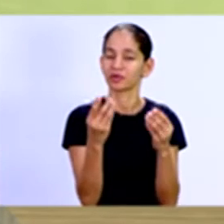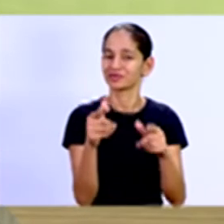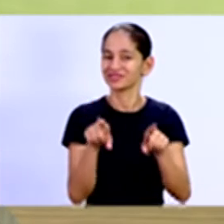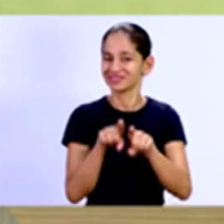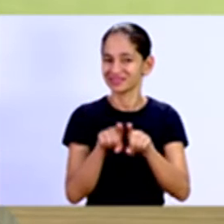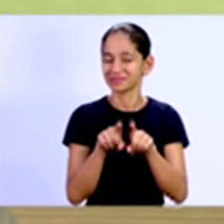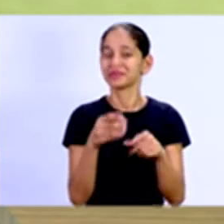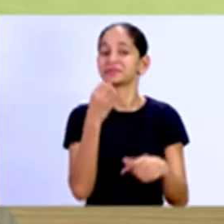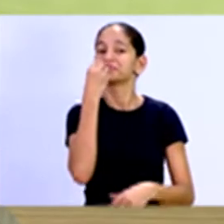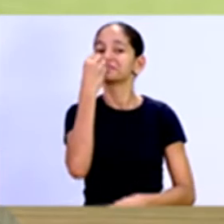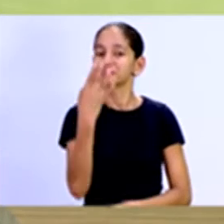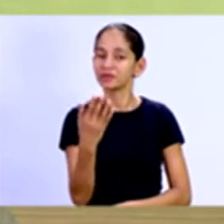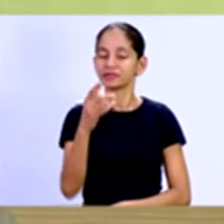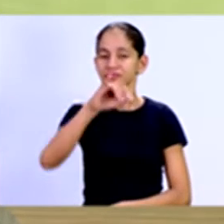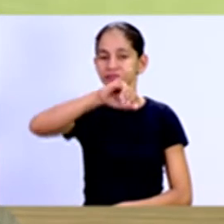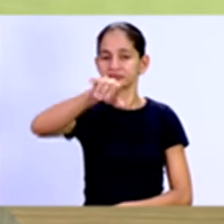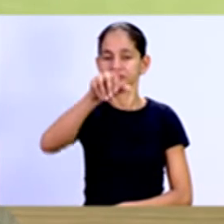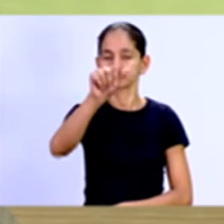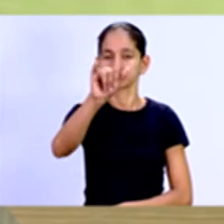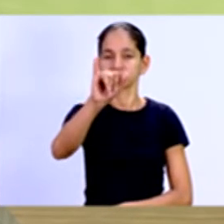do alunos Jaime e